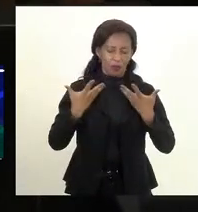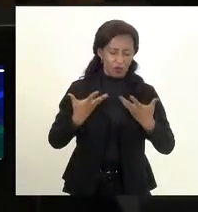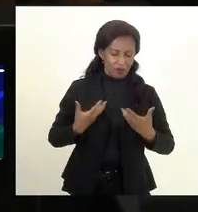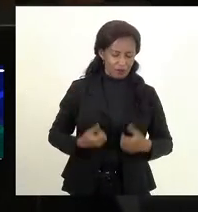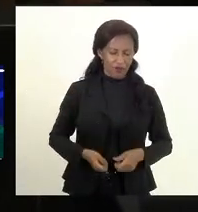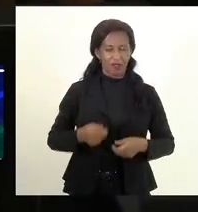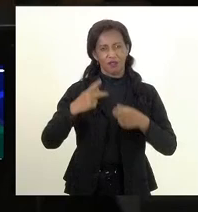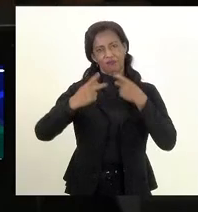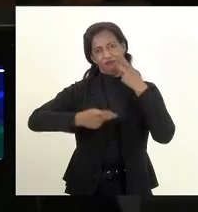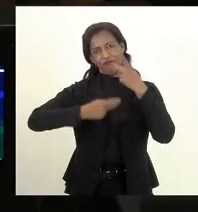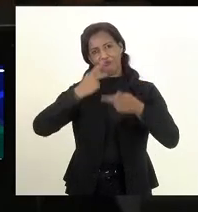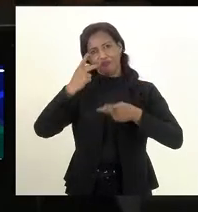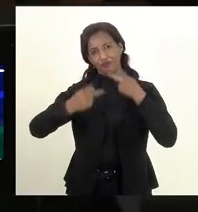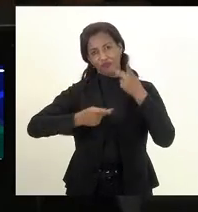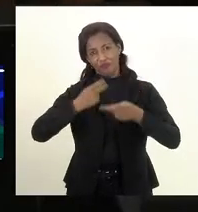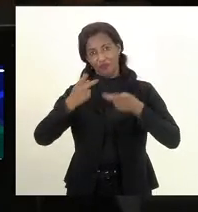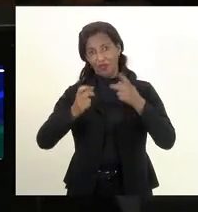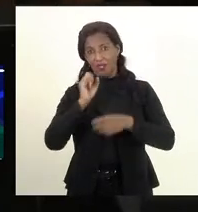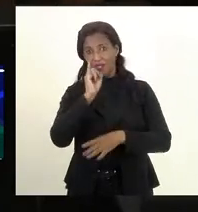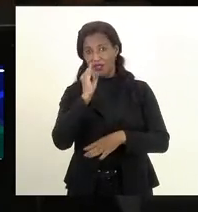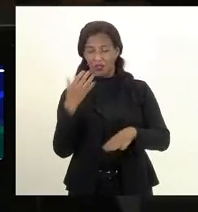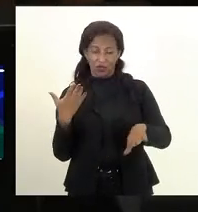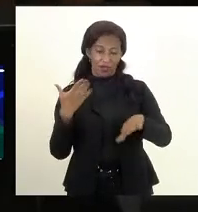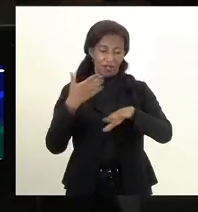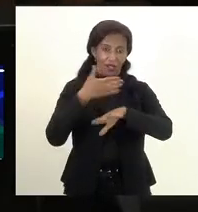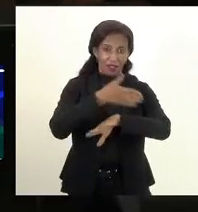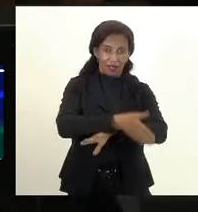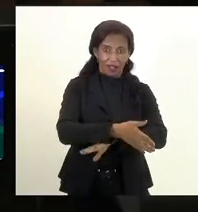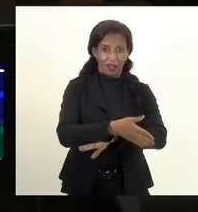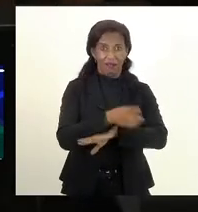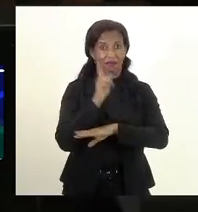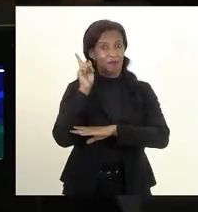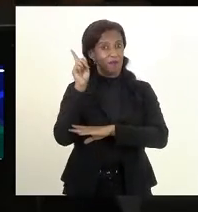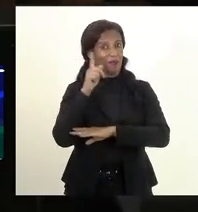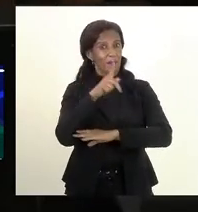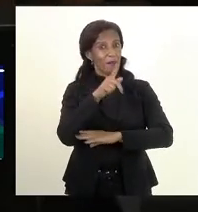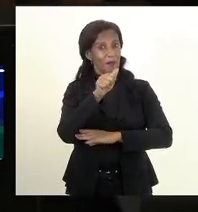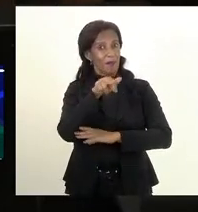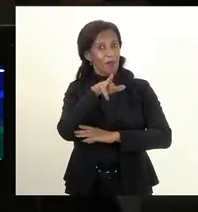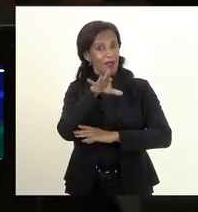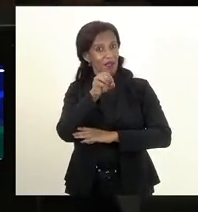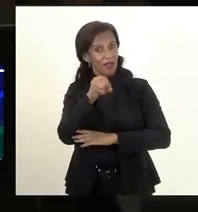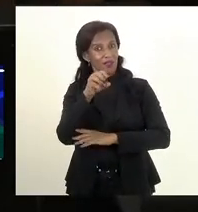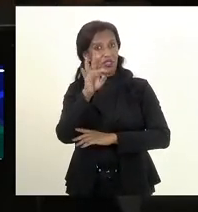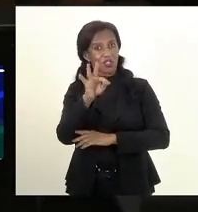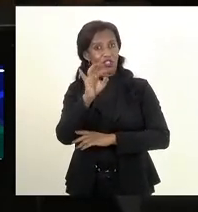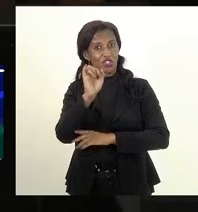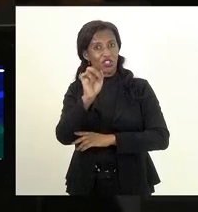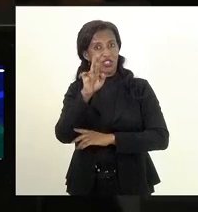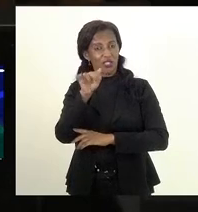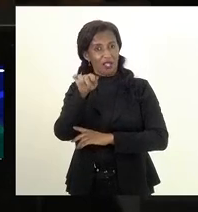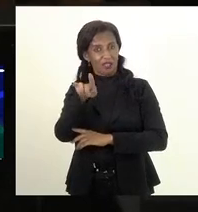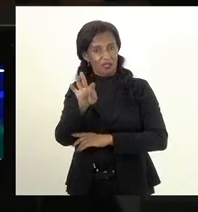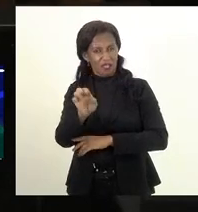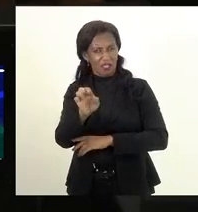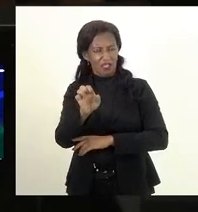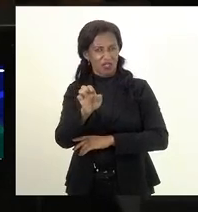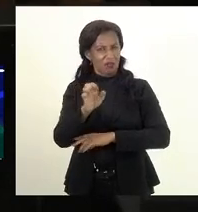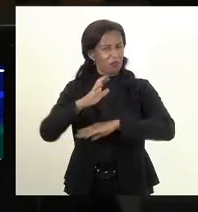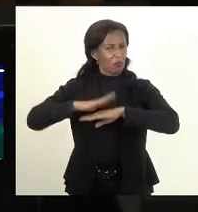tia Ju se a senhora entrar lá no palácio Tiradente e por mais